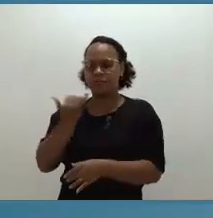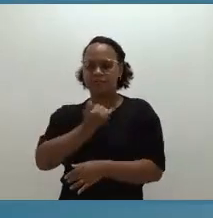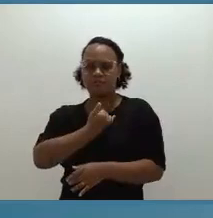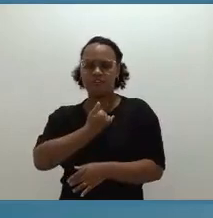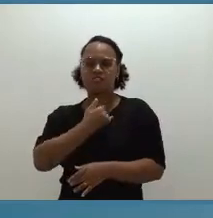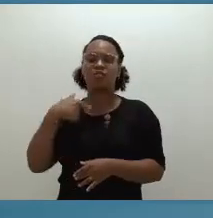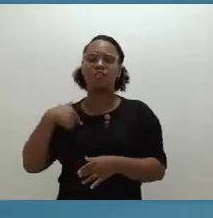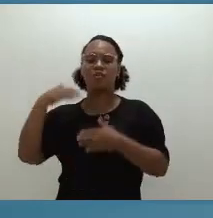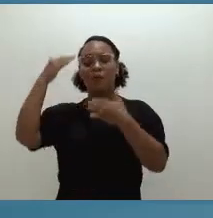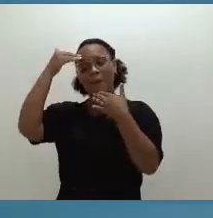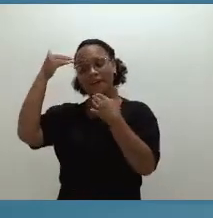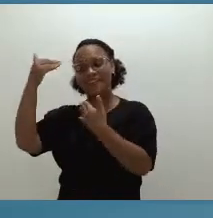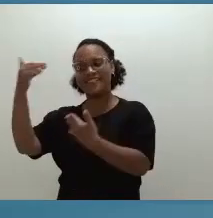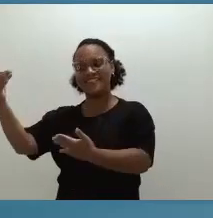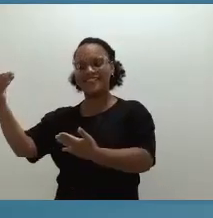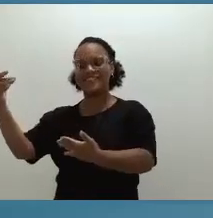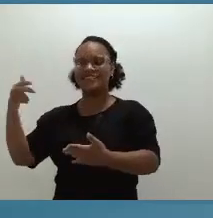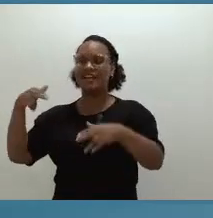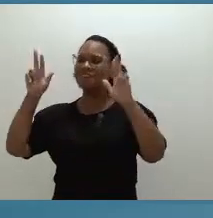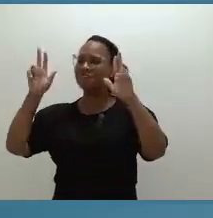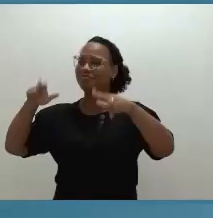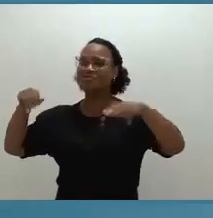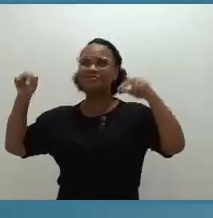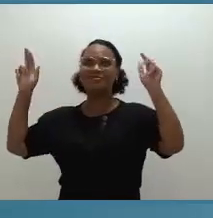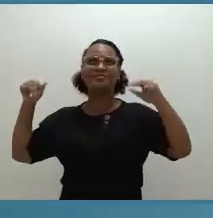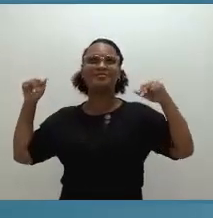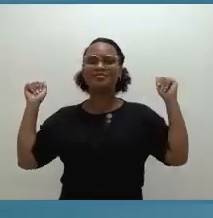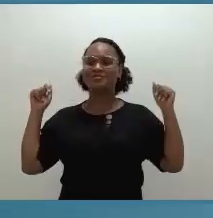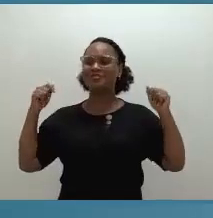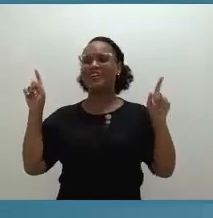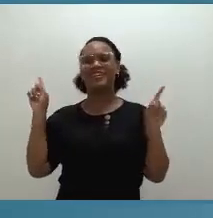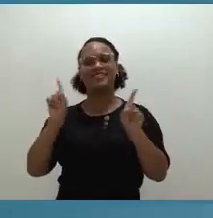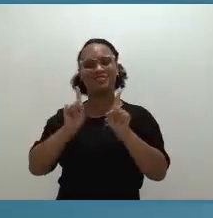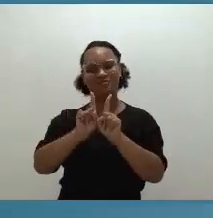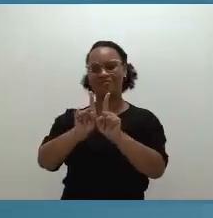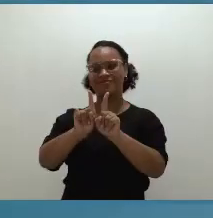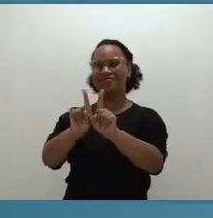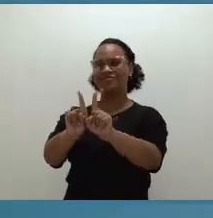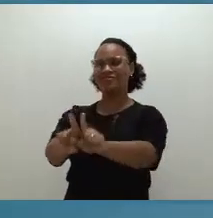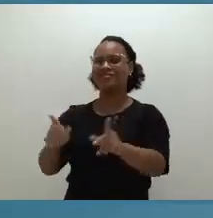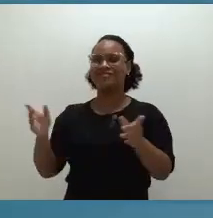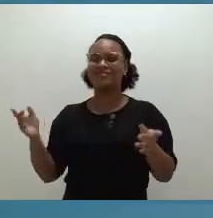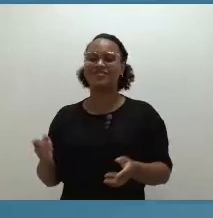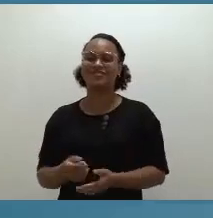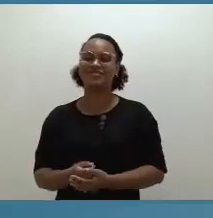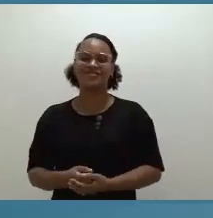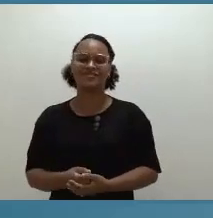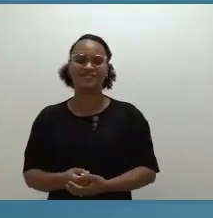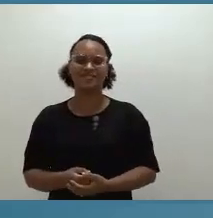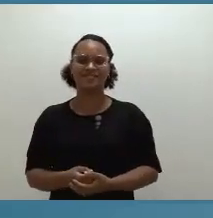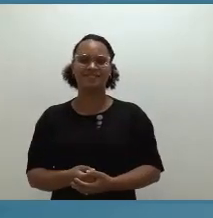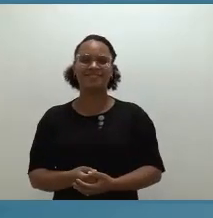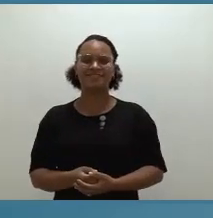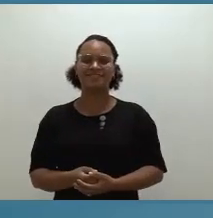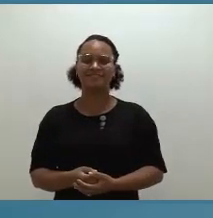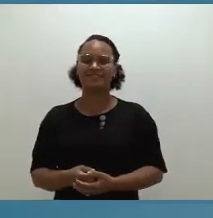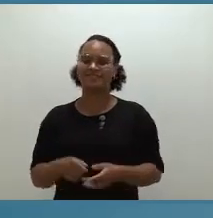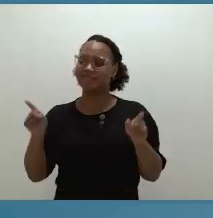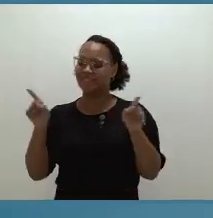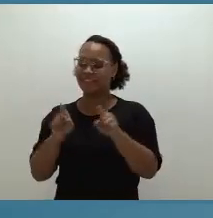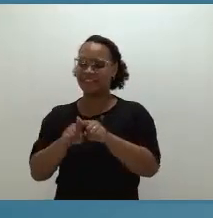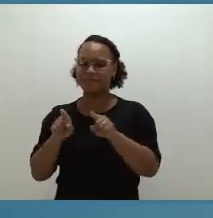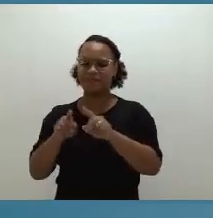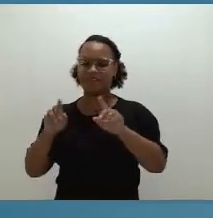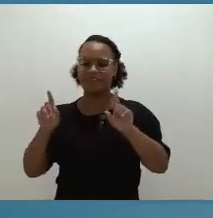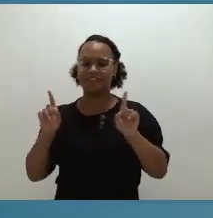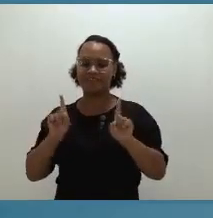Então, agradeço, porque eu nunca tinha levado ninguém para a bancada e nem tinha adentrado no